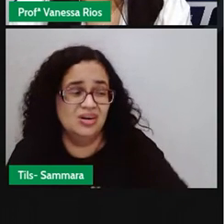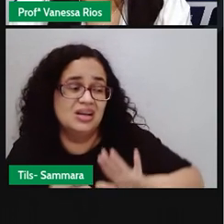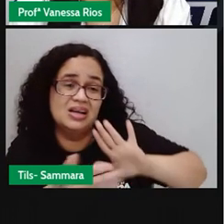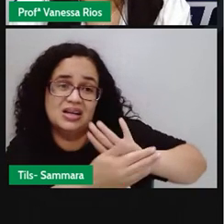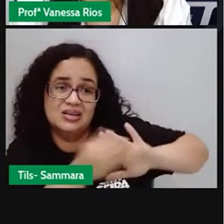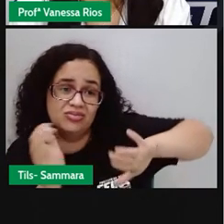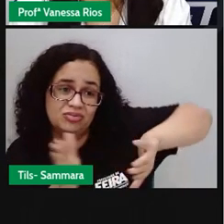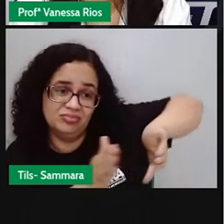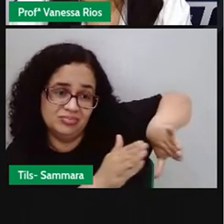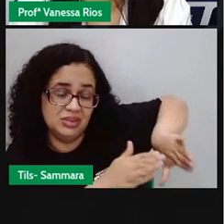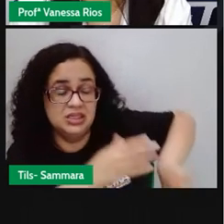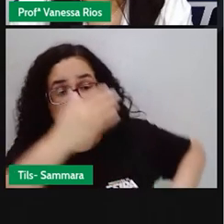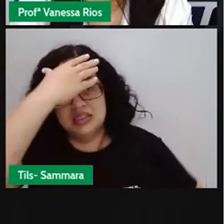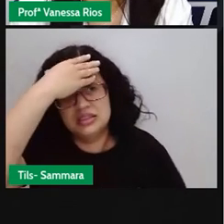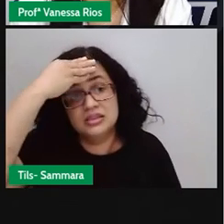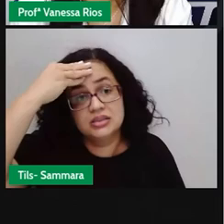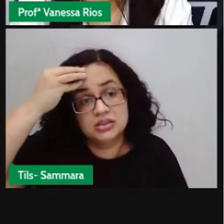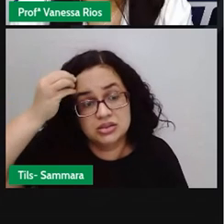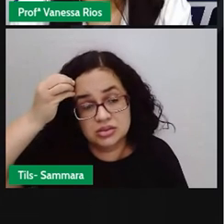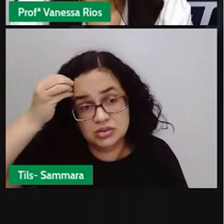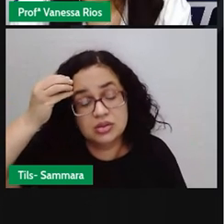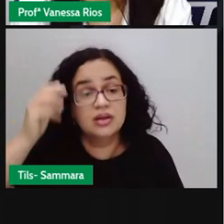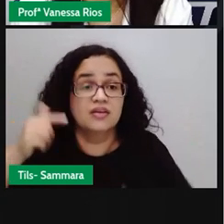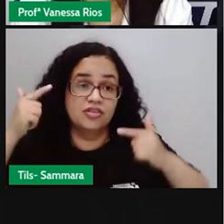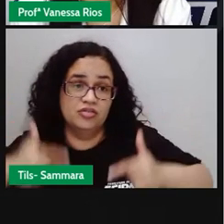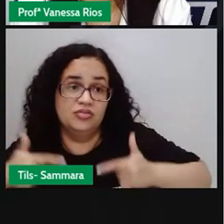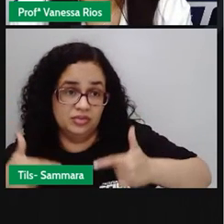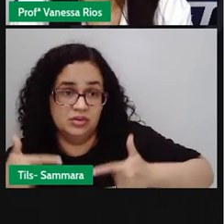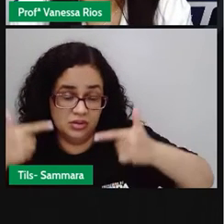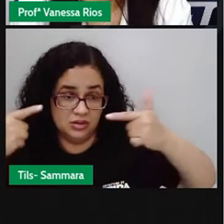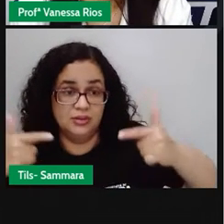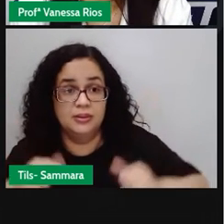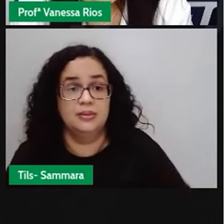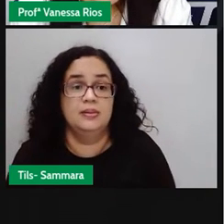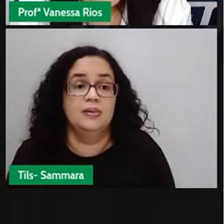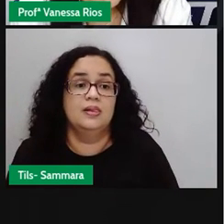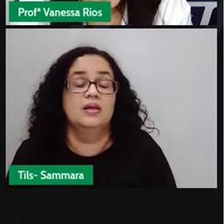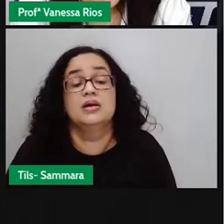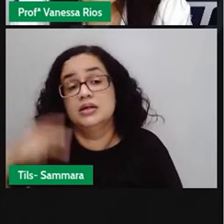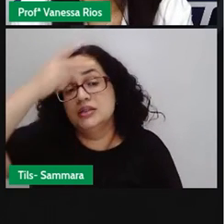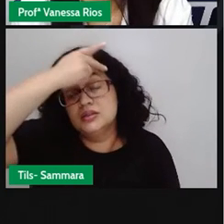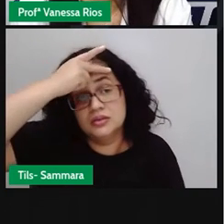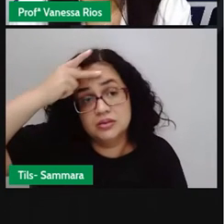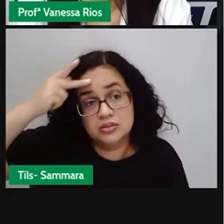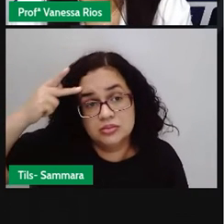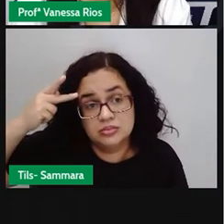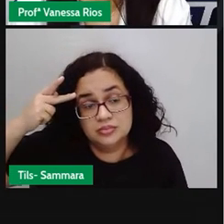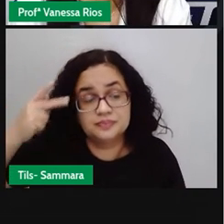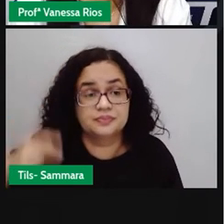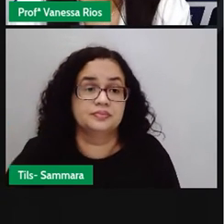extintos, foram esquecidos, e só através de muita luta, da manifestação das pessoas,